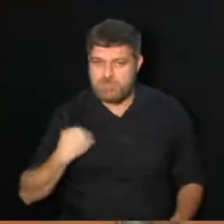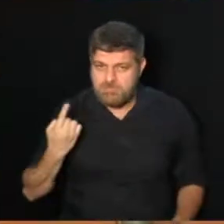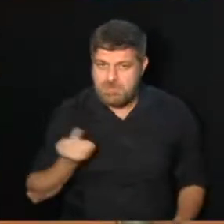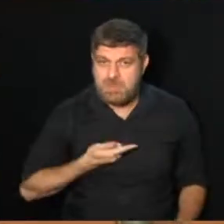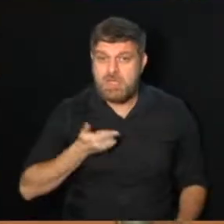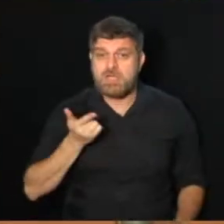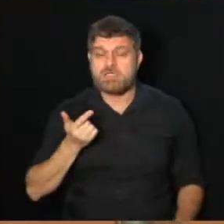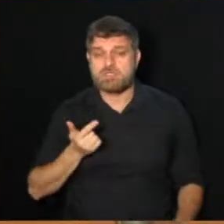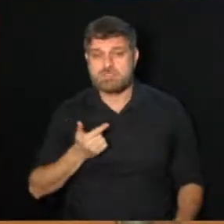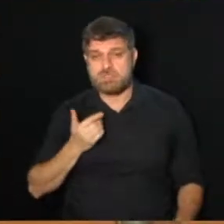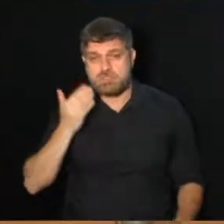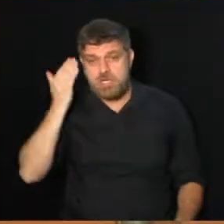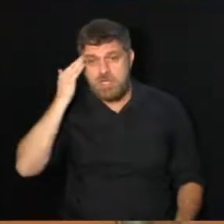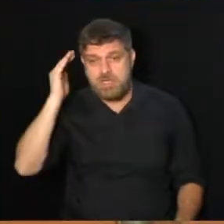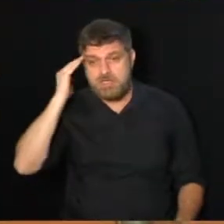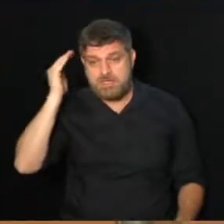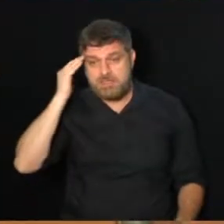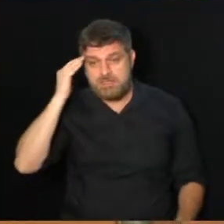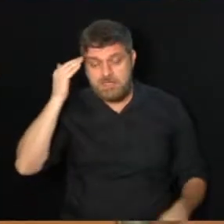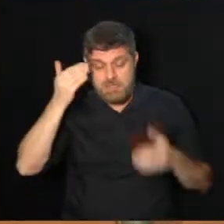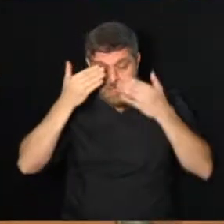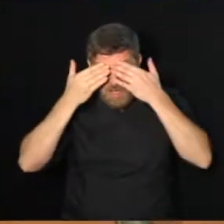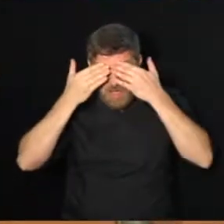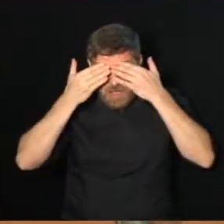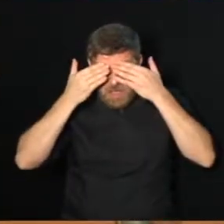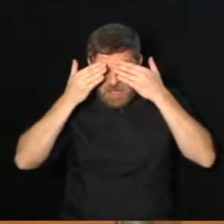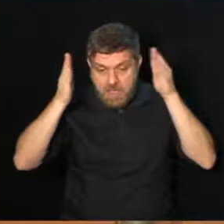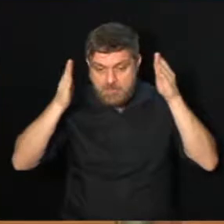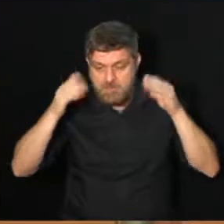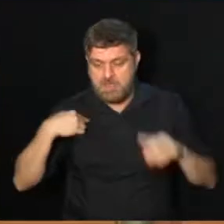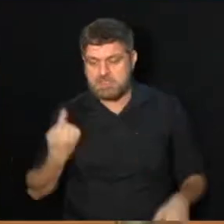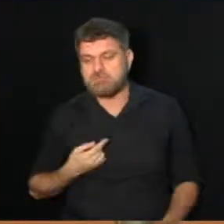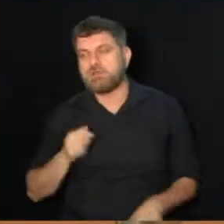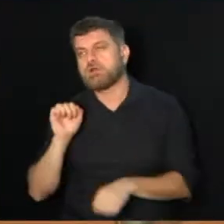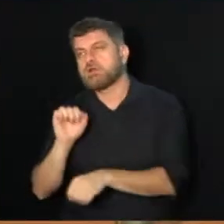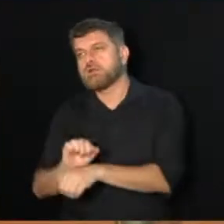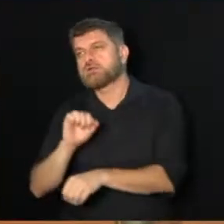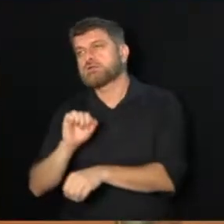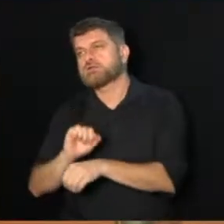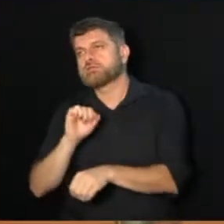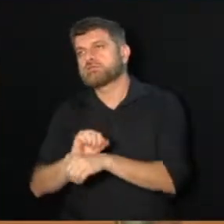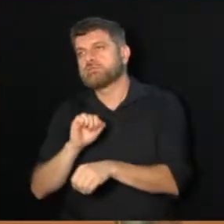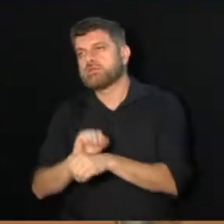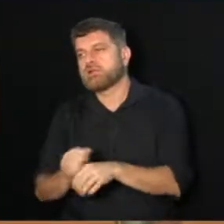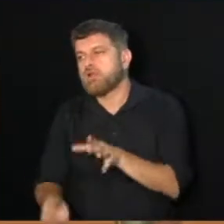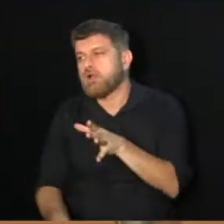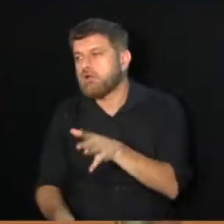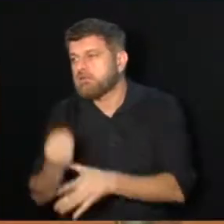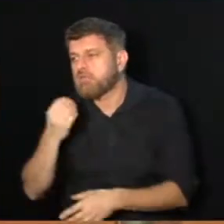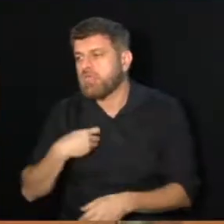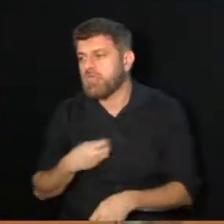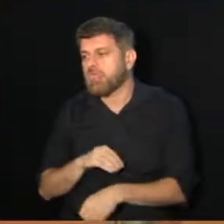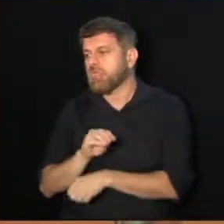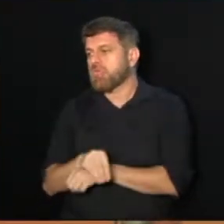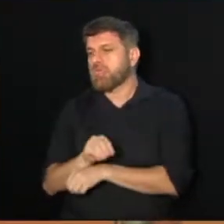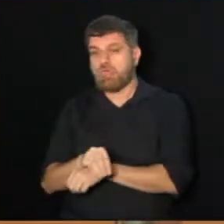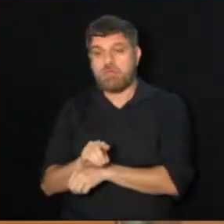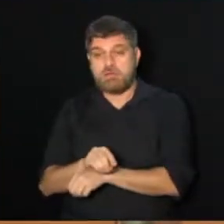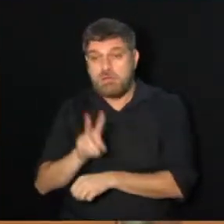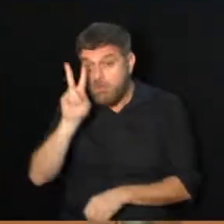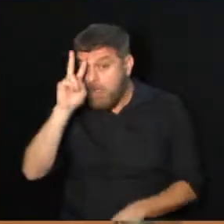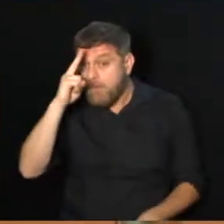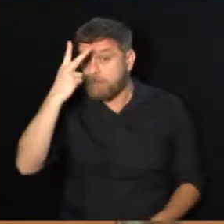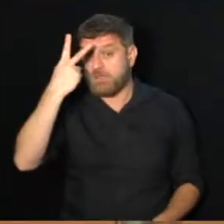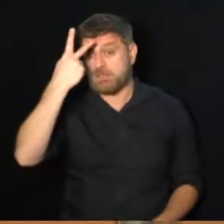começa a entender o que nós temos para a vida e não ficar esperando o que a vida tem para a gente. E isso gera uma mudança de